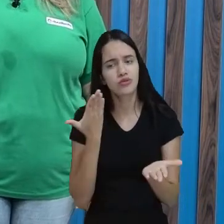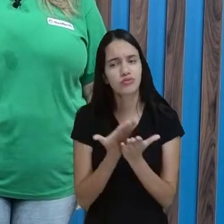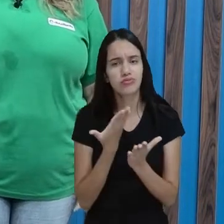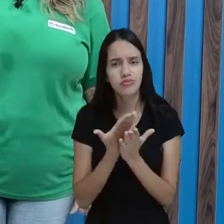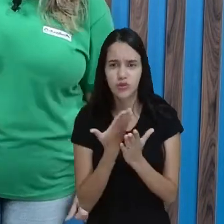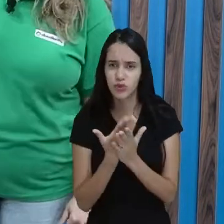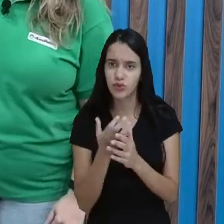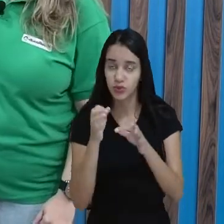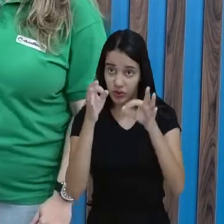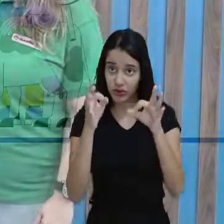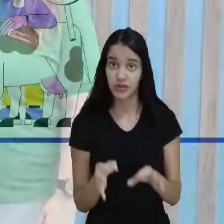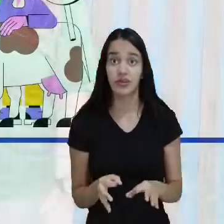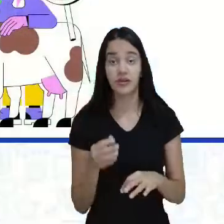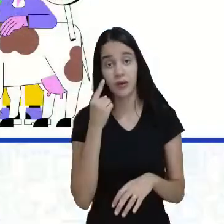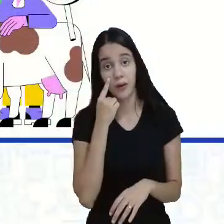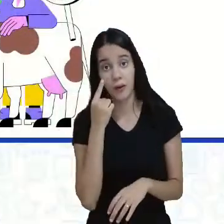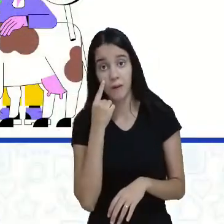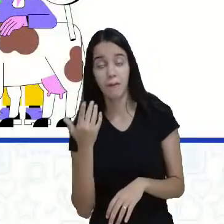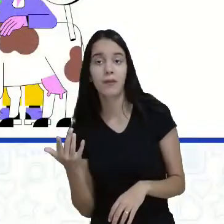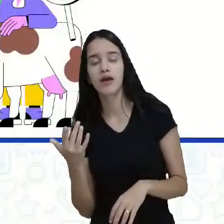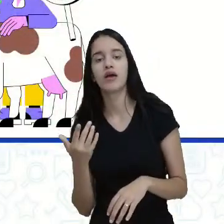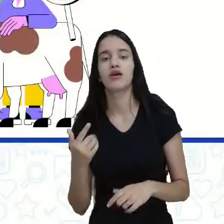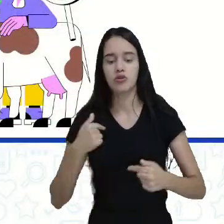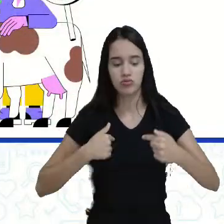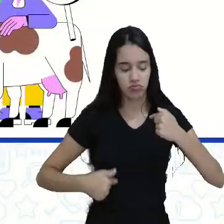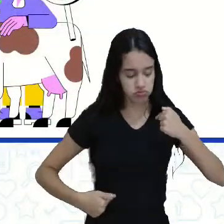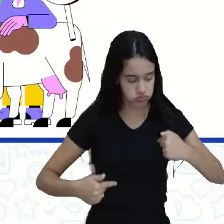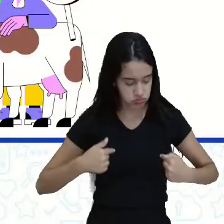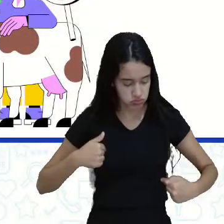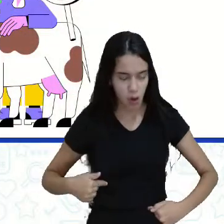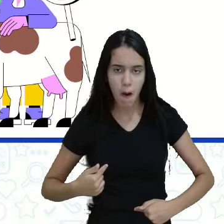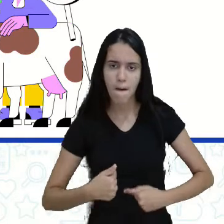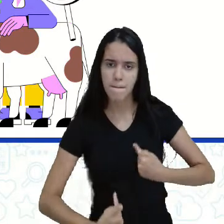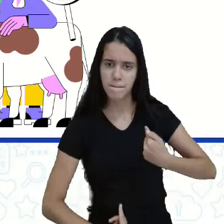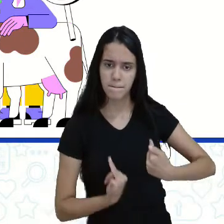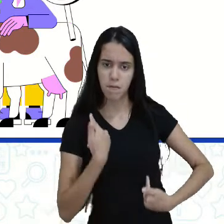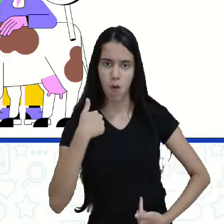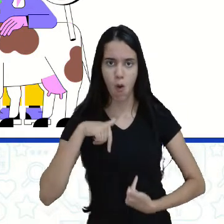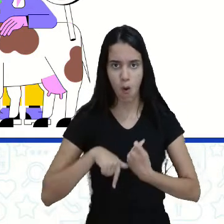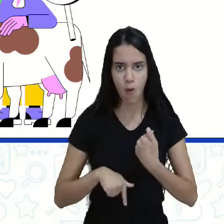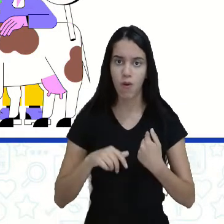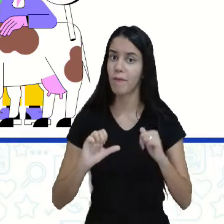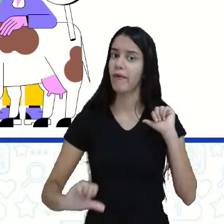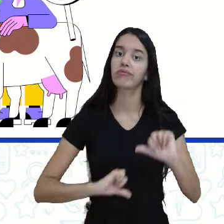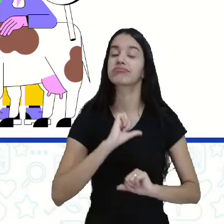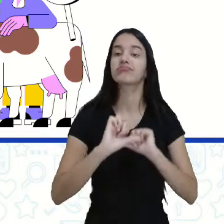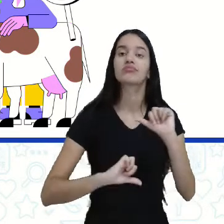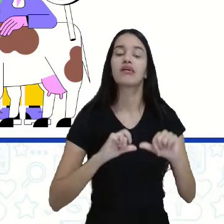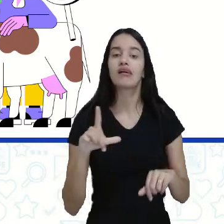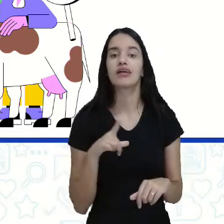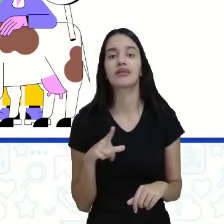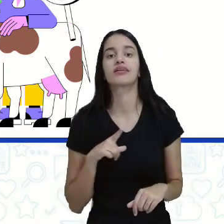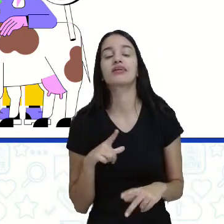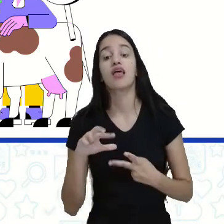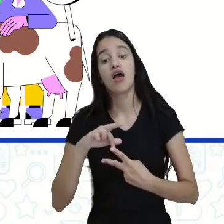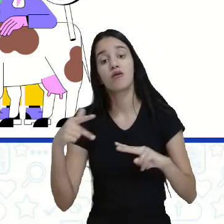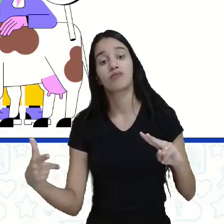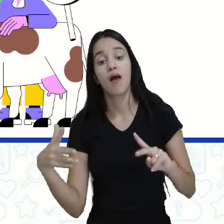estudo, tá certo? Então, olha só, organismos geneticamente modificados são aqueles que tiveram seus